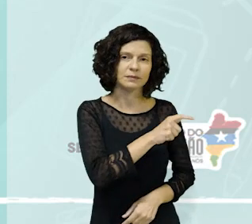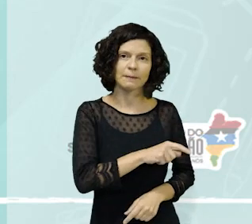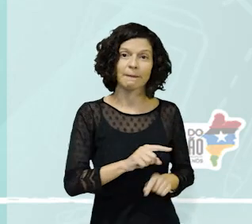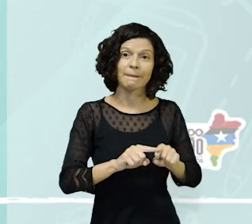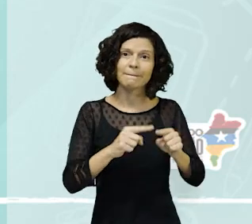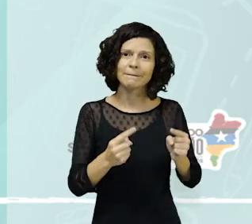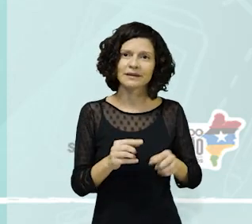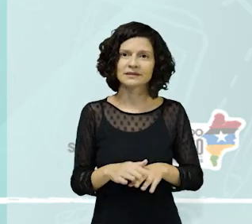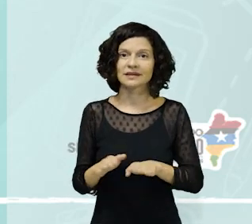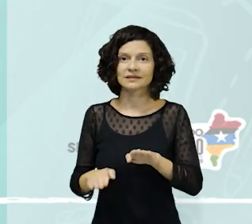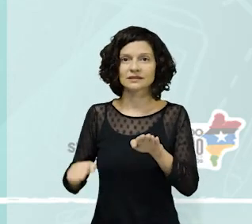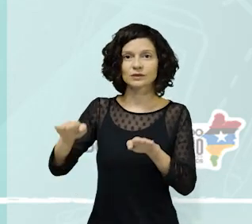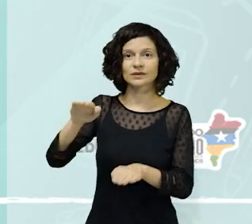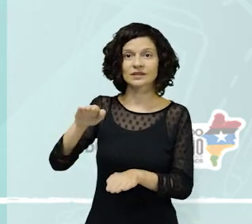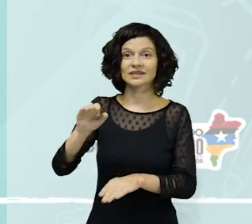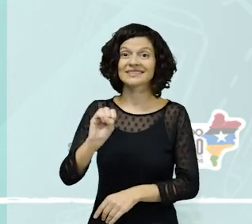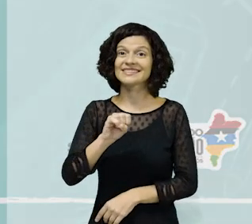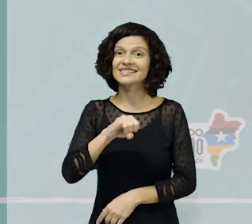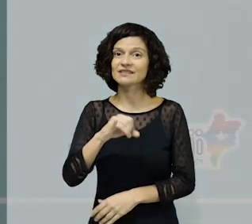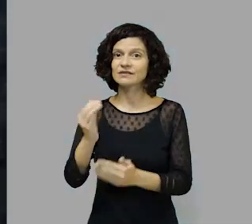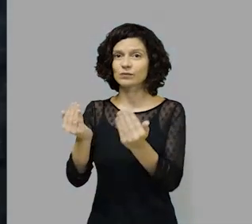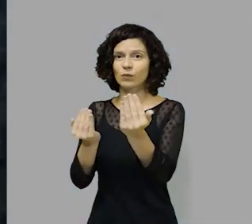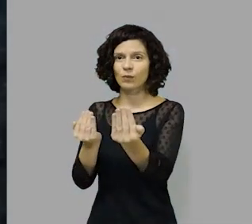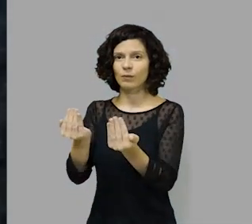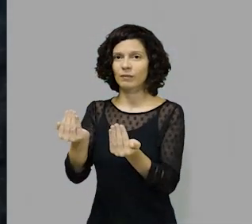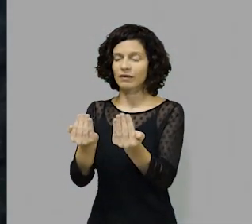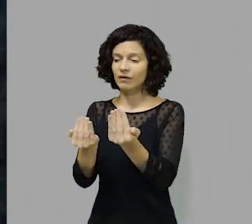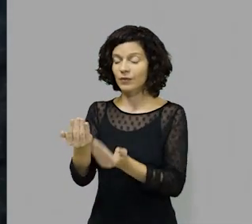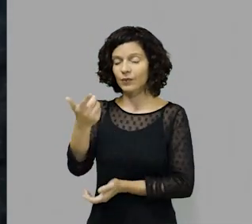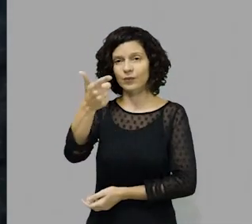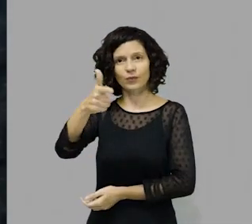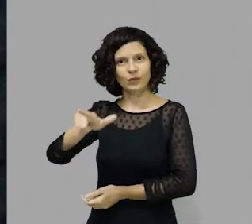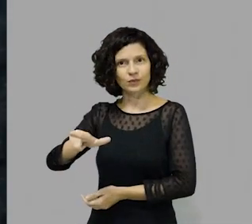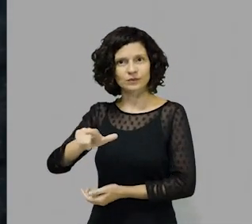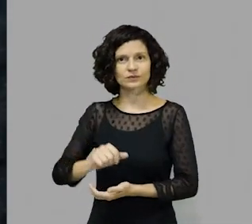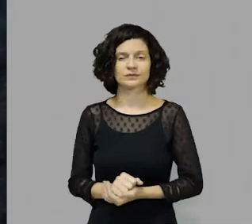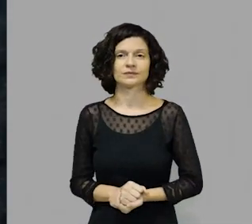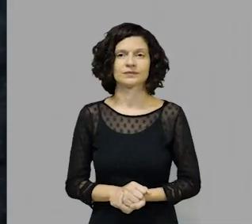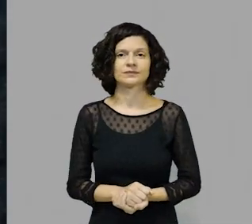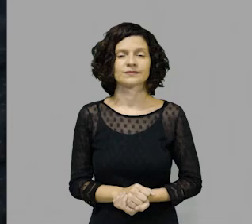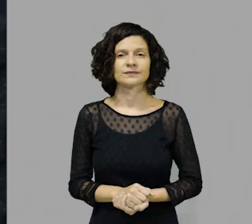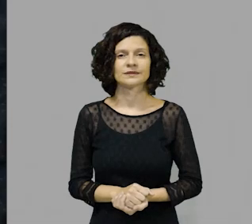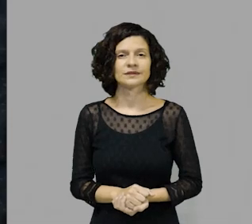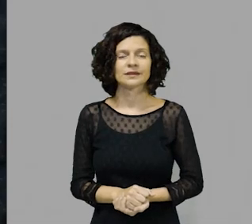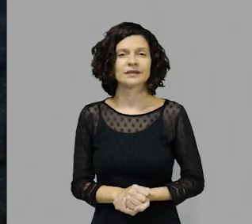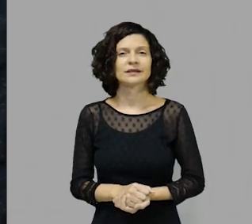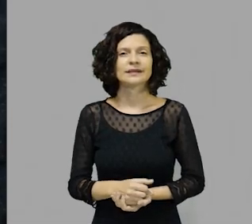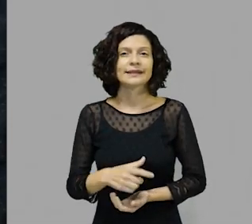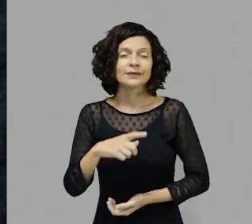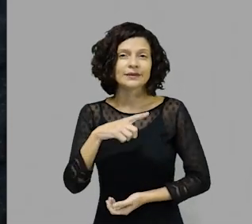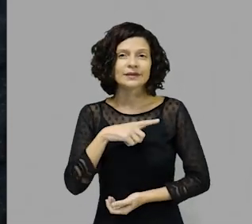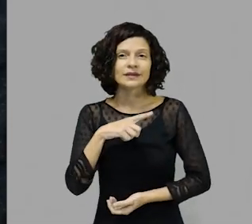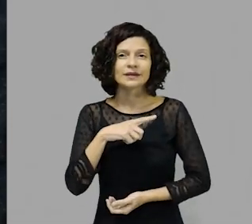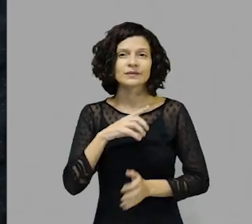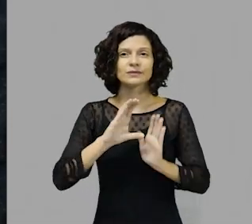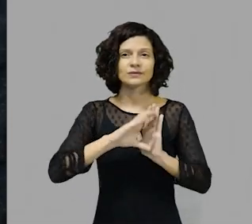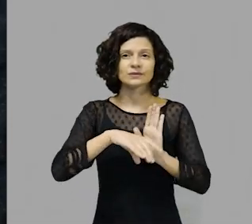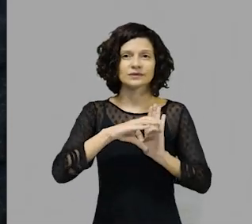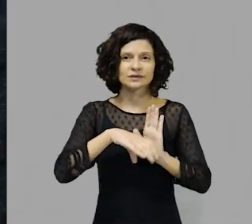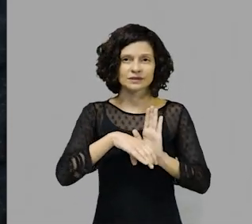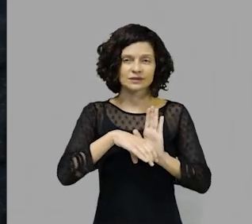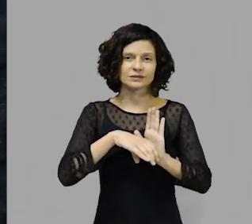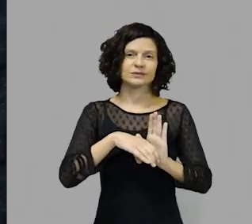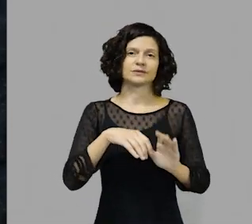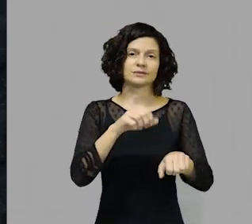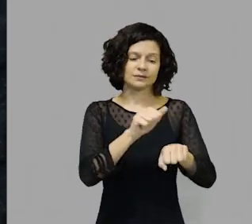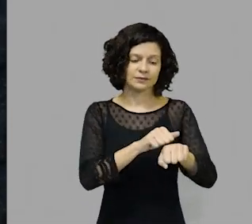na comparação com o outro. Deixa eu explicar melhor para ti. Existe um conceito de pobreza que é pobreza absoluta, que